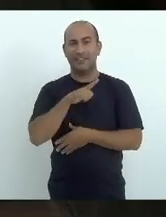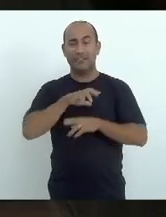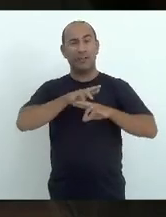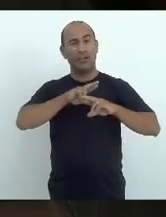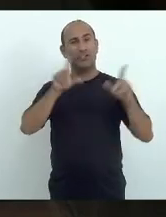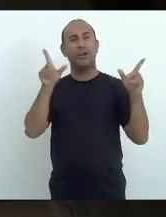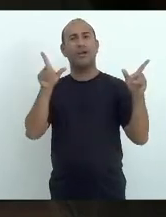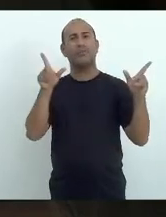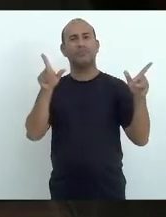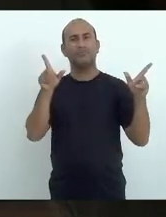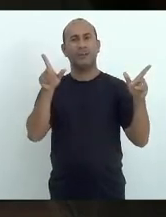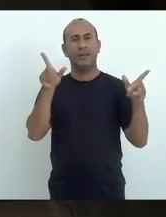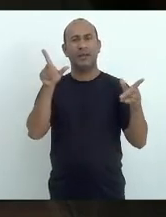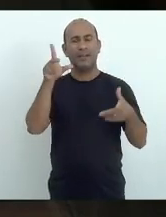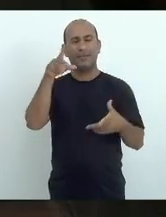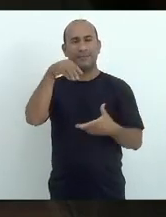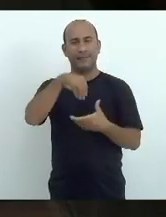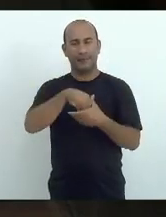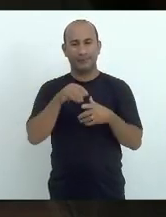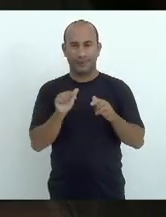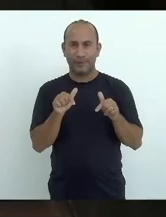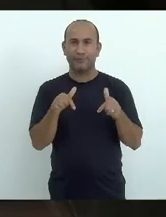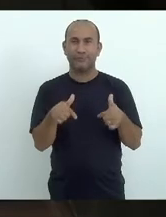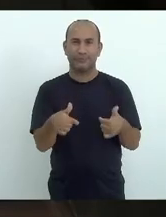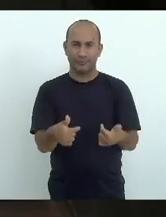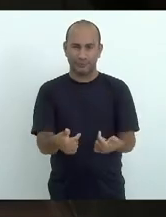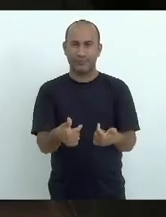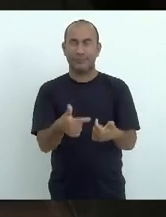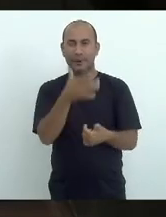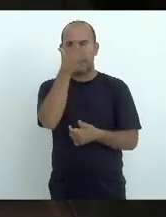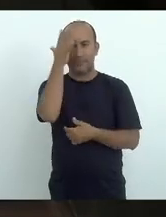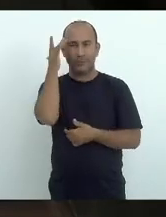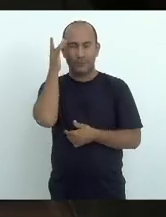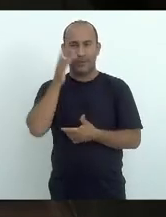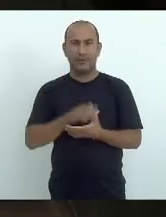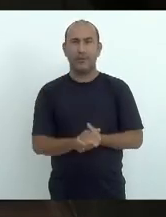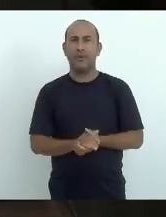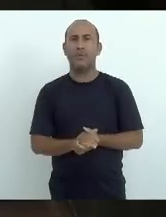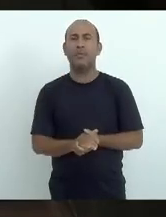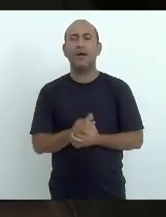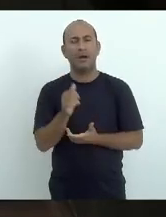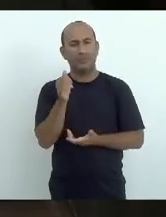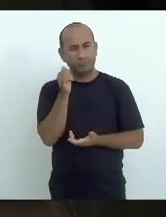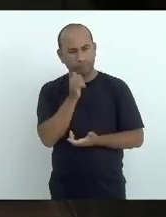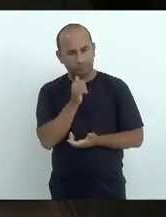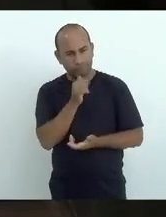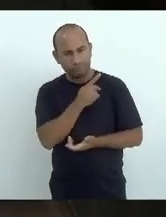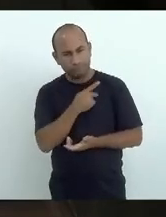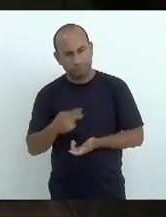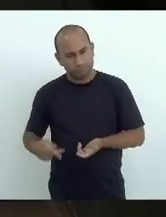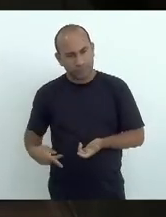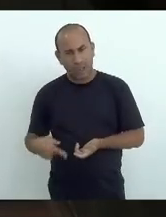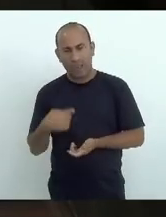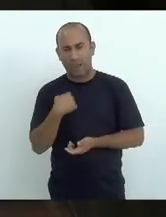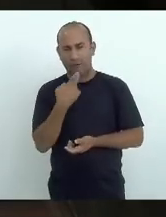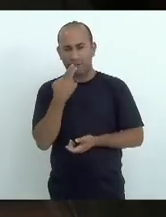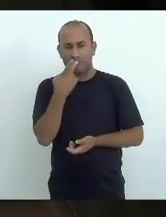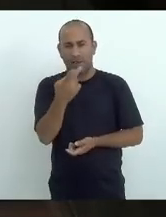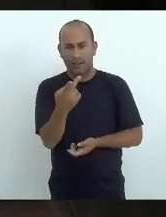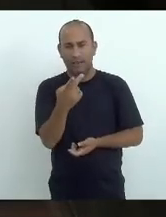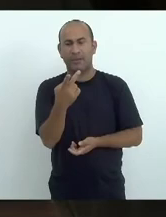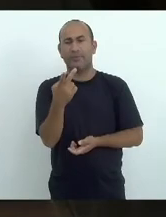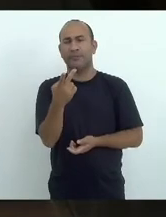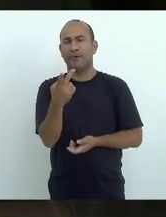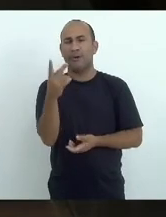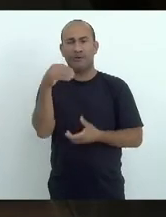estranheza no comportamento de alguém. Então, senhora presidente, não estou aqui fazendo declaração de